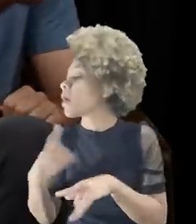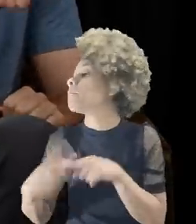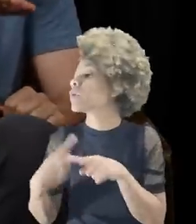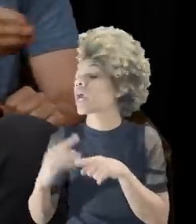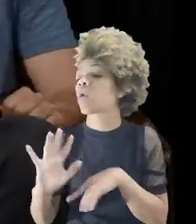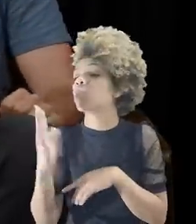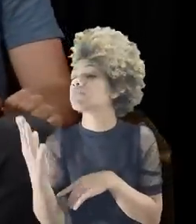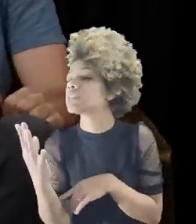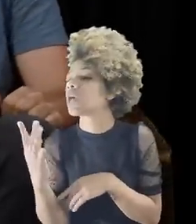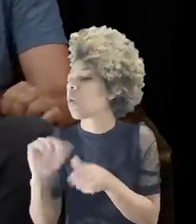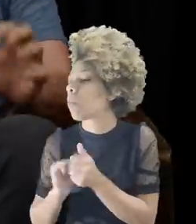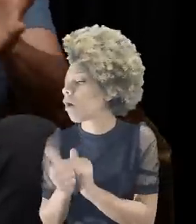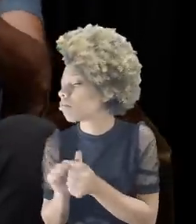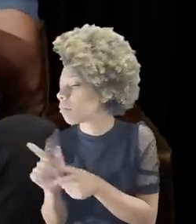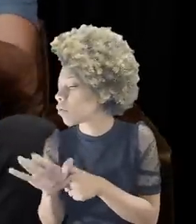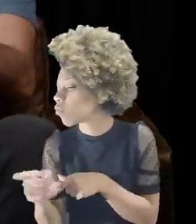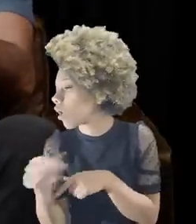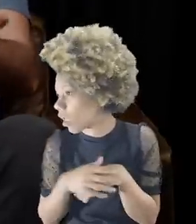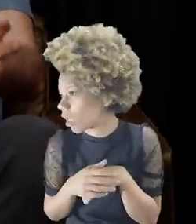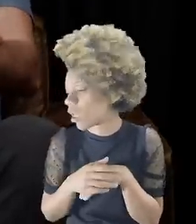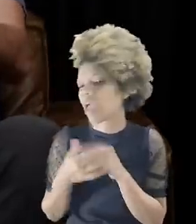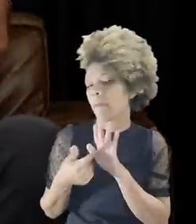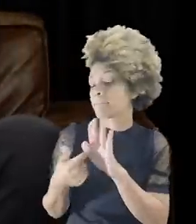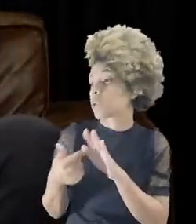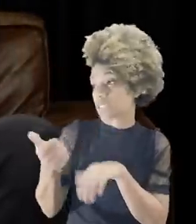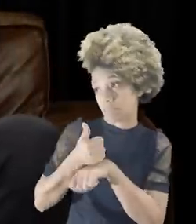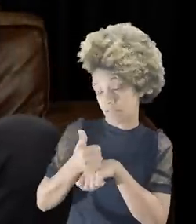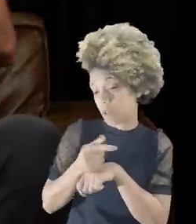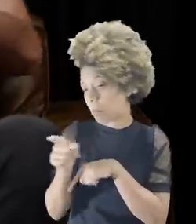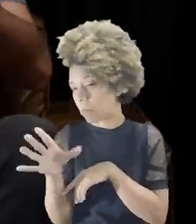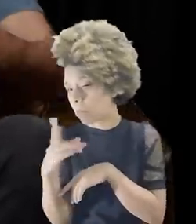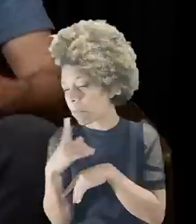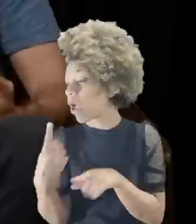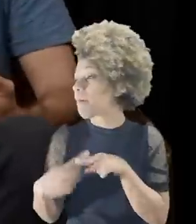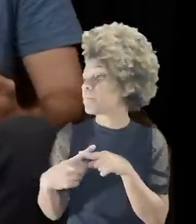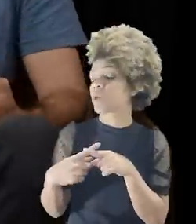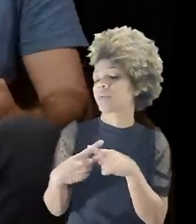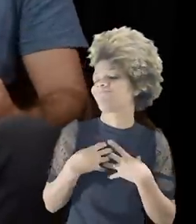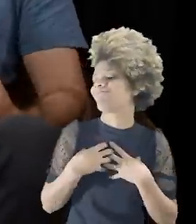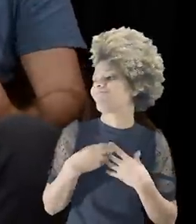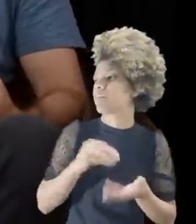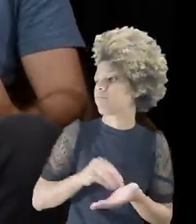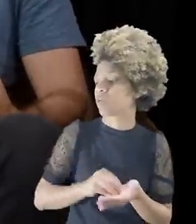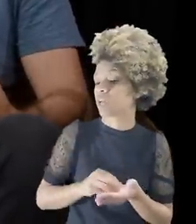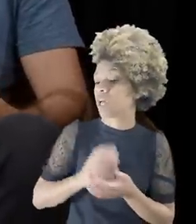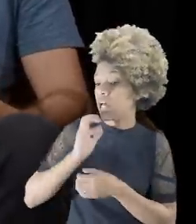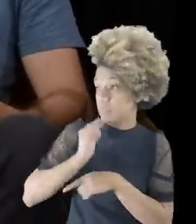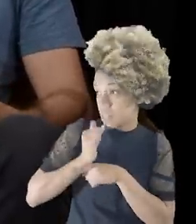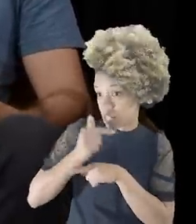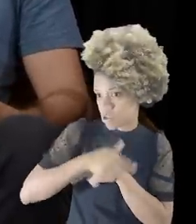porque aconteceu uma certa ajuda aqui né então tipo mostrar essa parte técnica que um pouco eu sentia falta quando eu jogava nos nossos